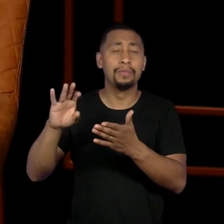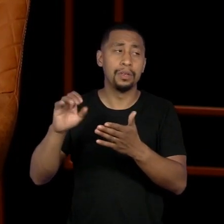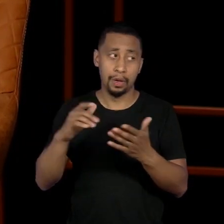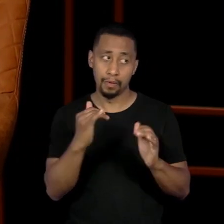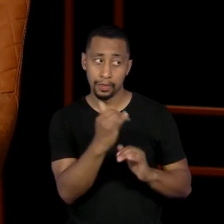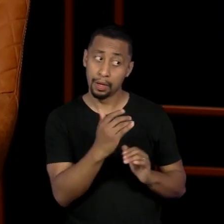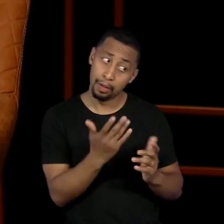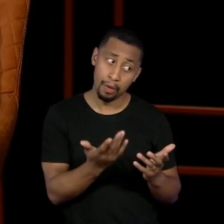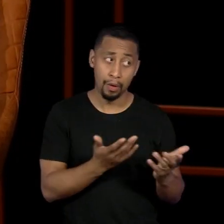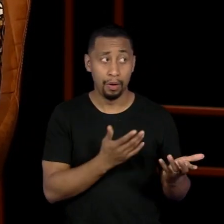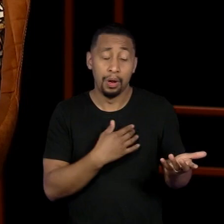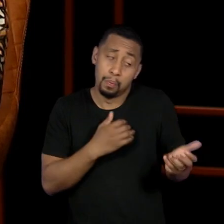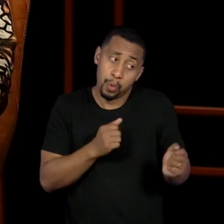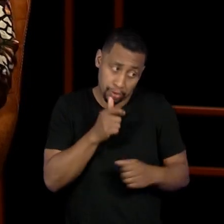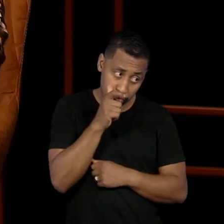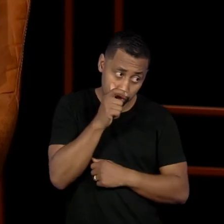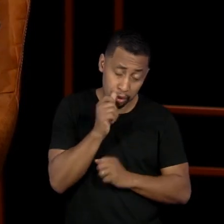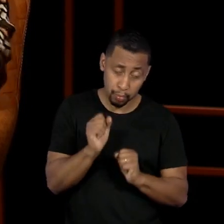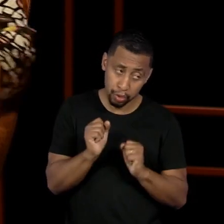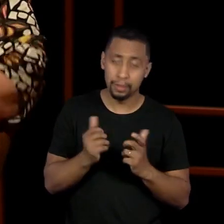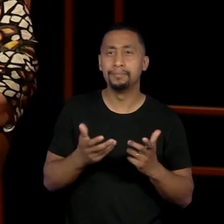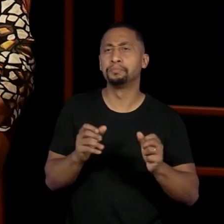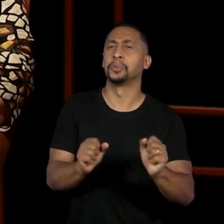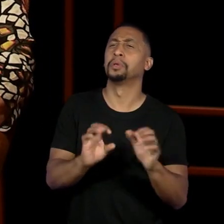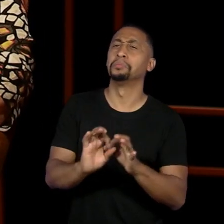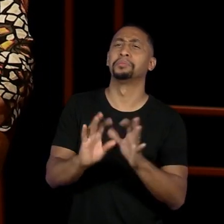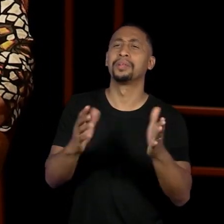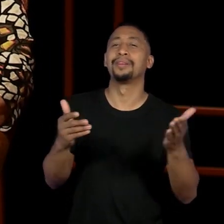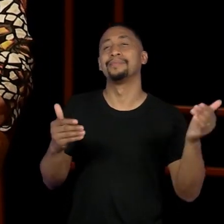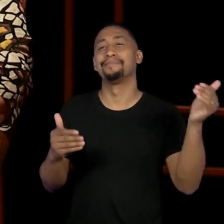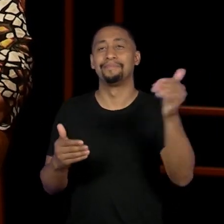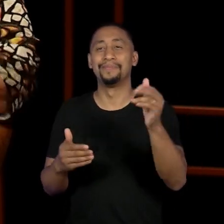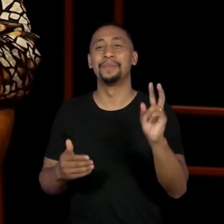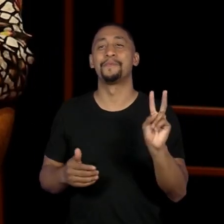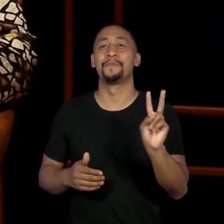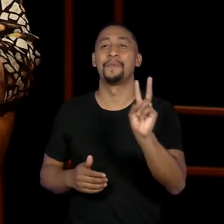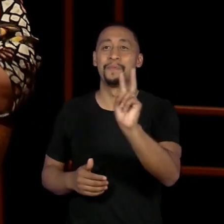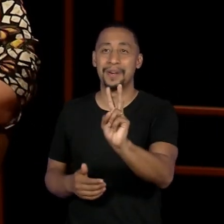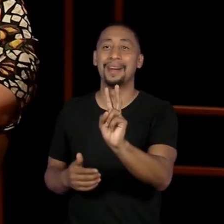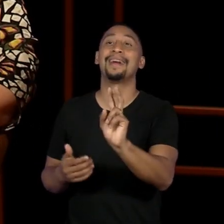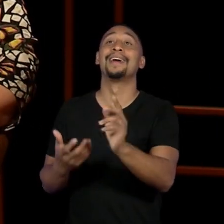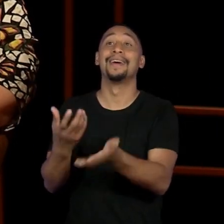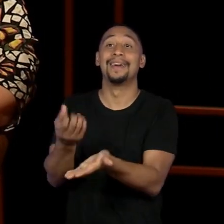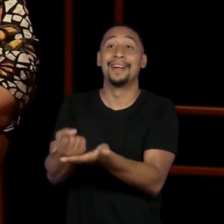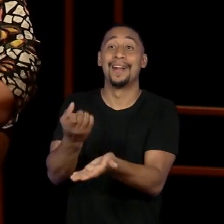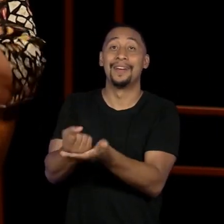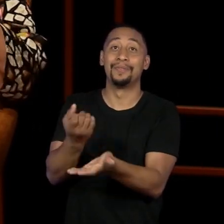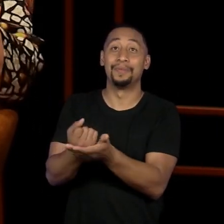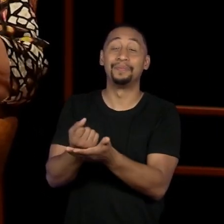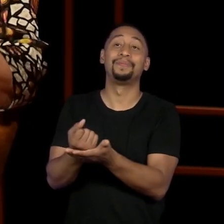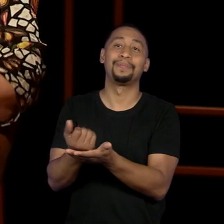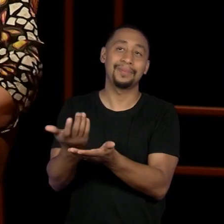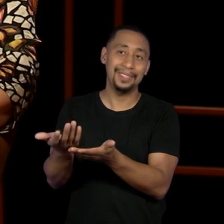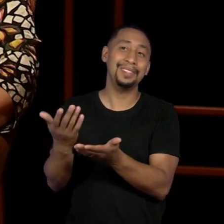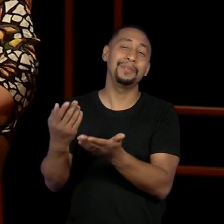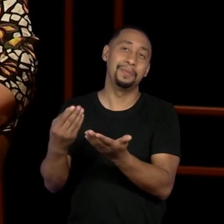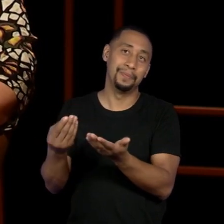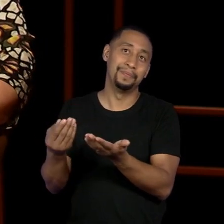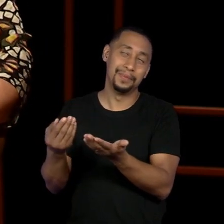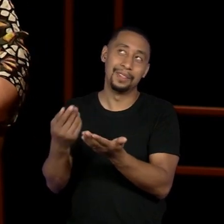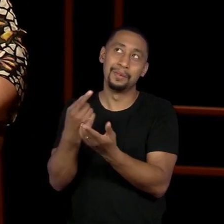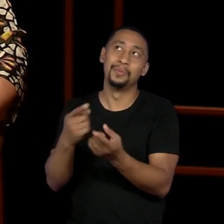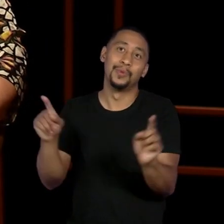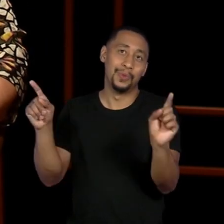posso assistir, não é, à gravação. Claro, e tal. Aí eles foram lá e tal, gravaram o Choro Bandido para o songbook do